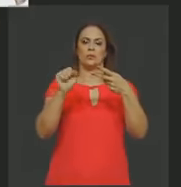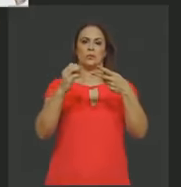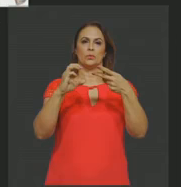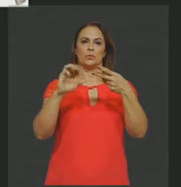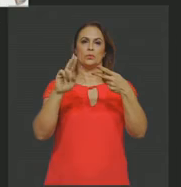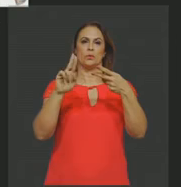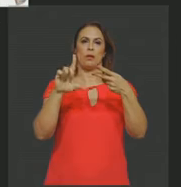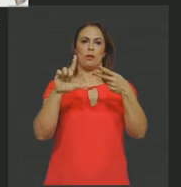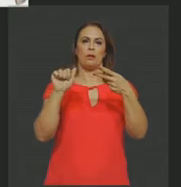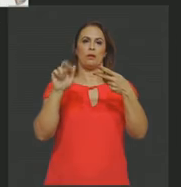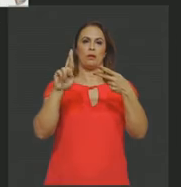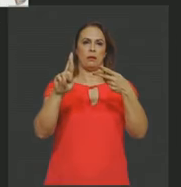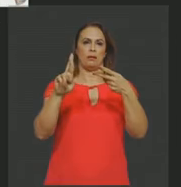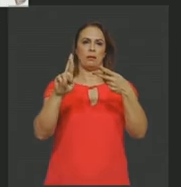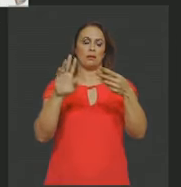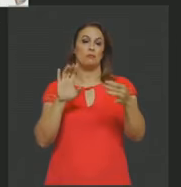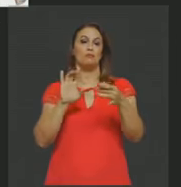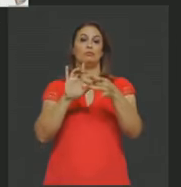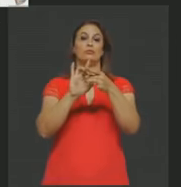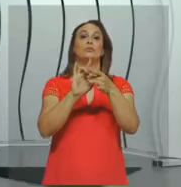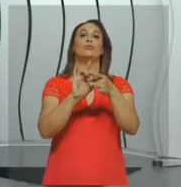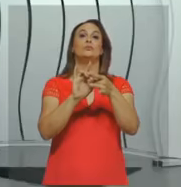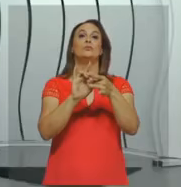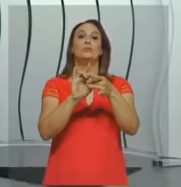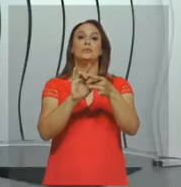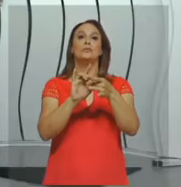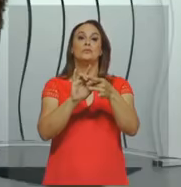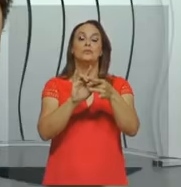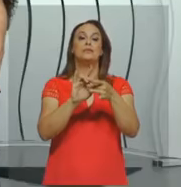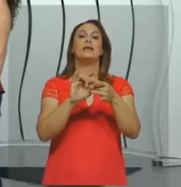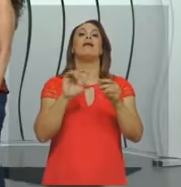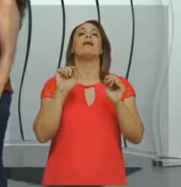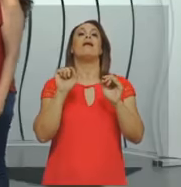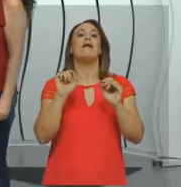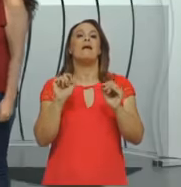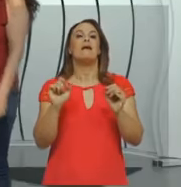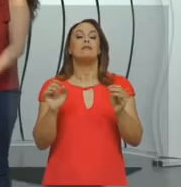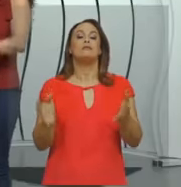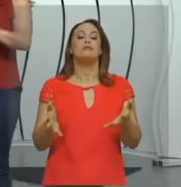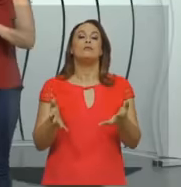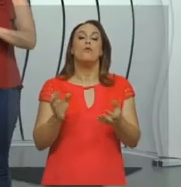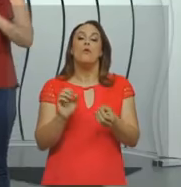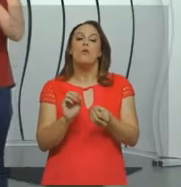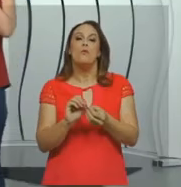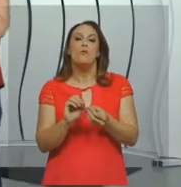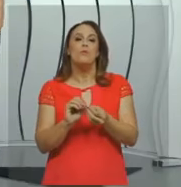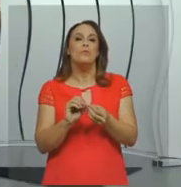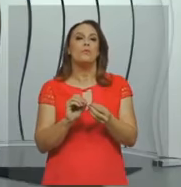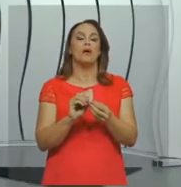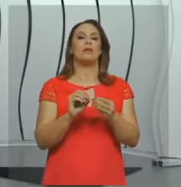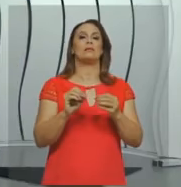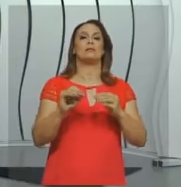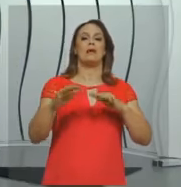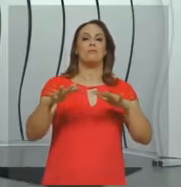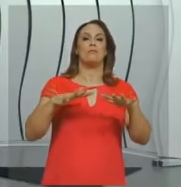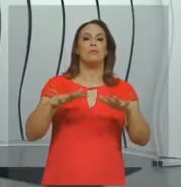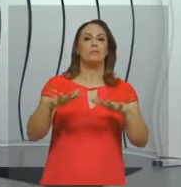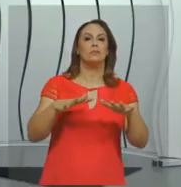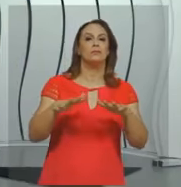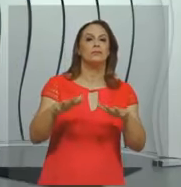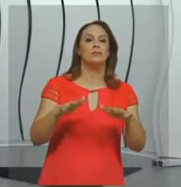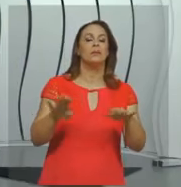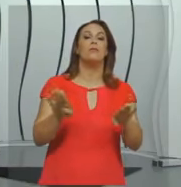promover a locomoção, a movimentação e a sustentação do corpo, tá? Veremos também que existem